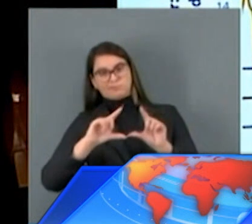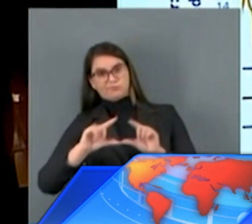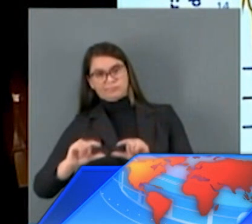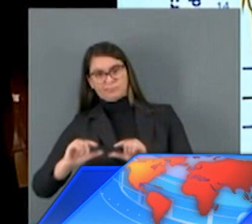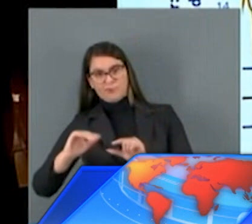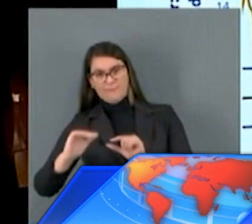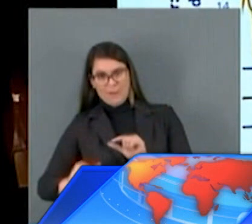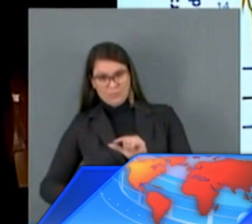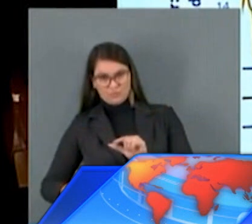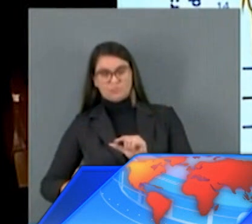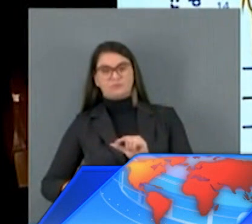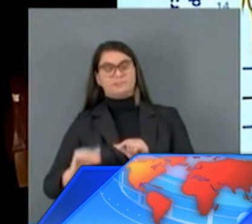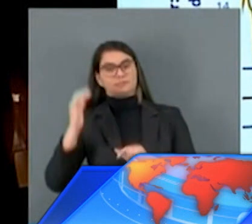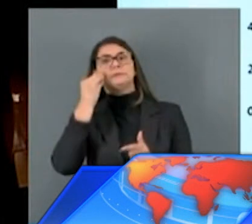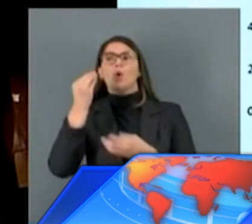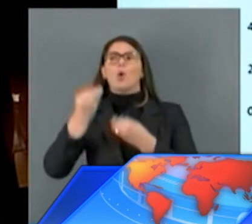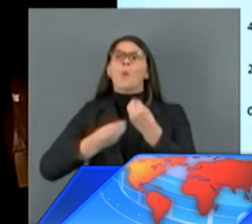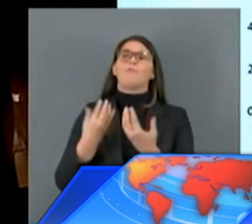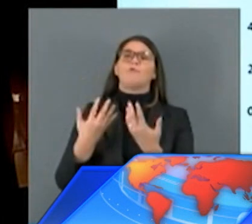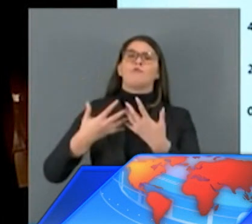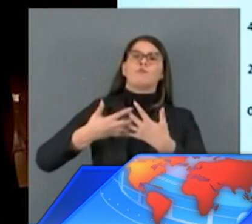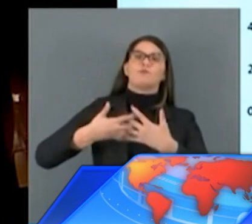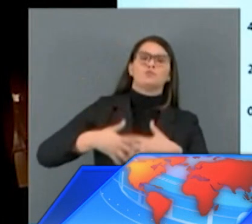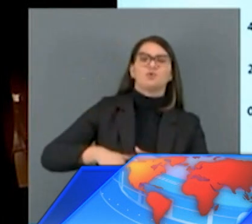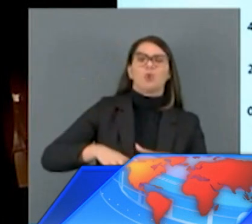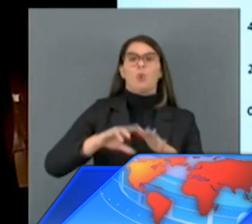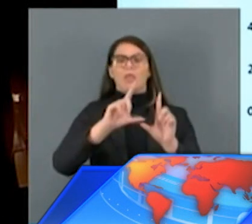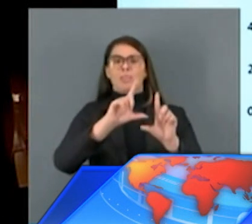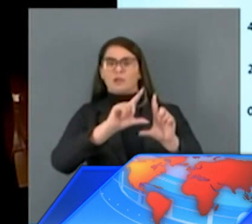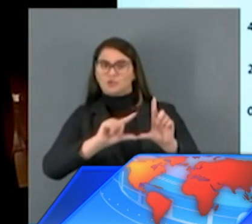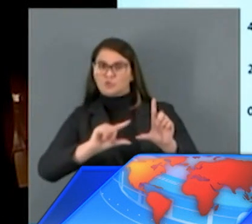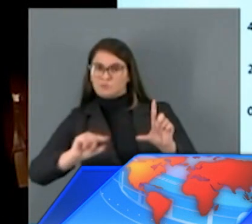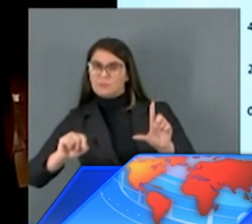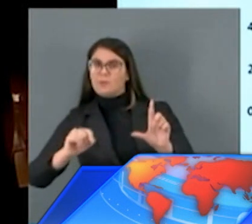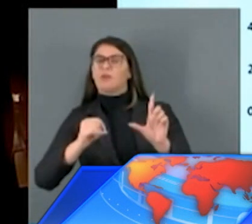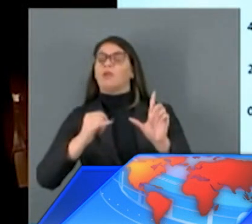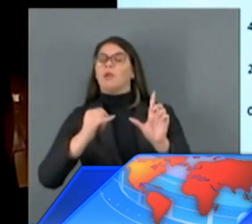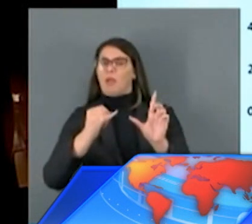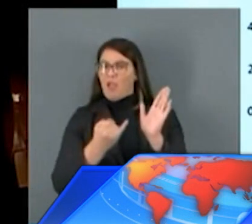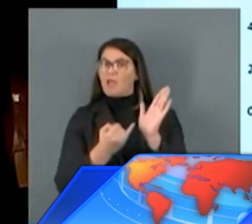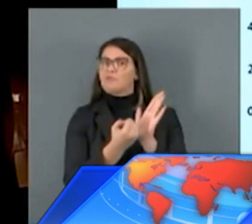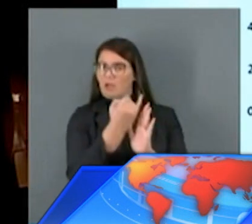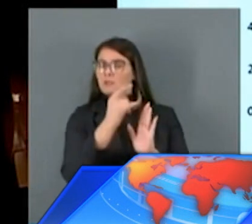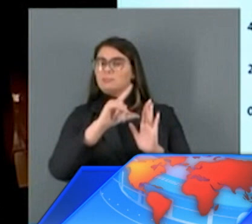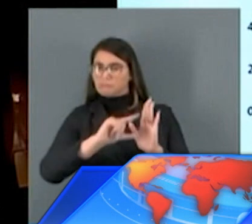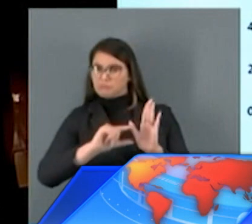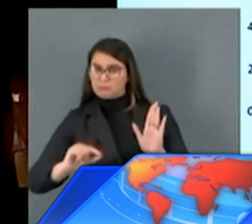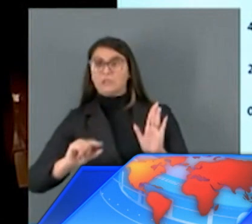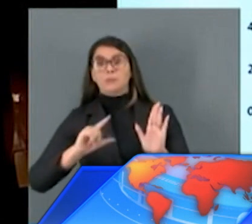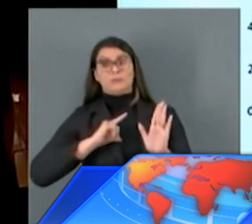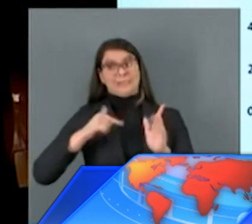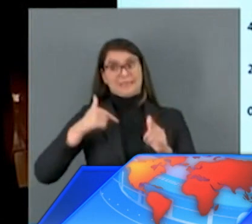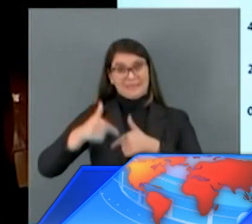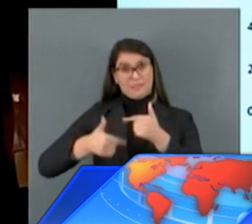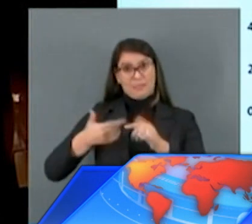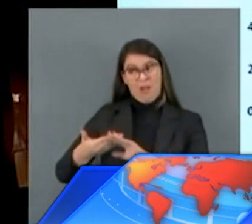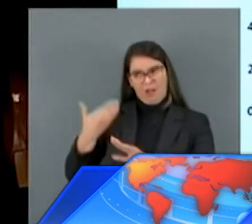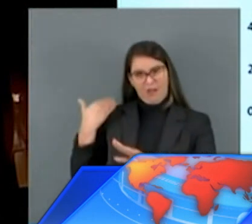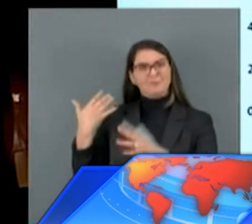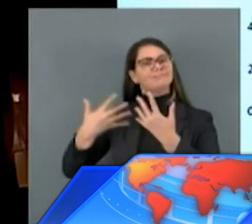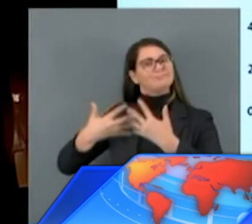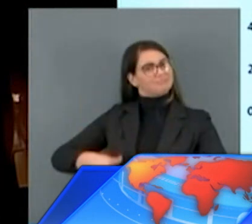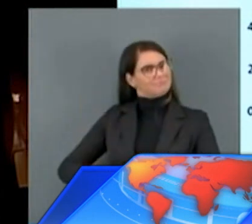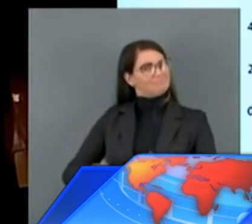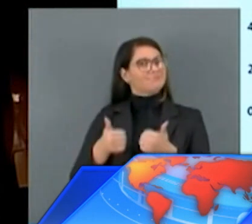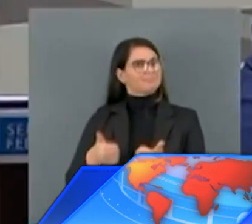tem mostrado bons resultados e que tá caindo tá caindo a inflação então a gente entende atuado antes funcionou e